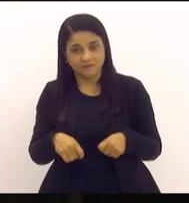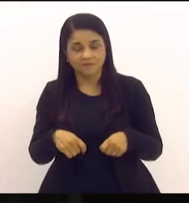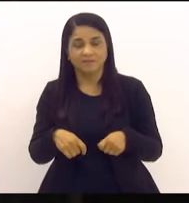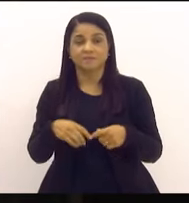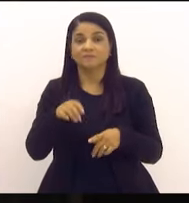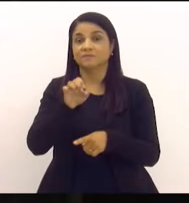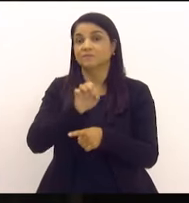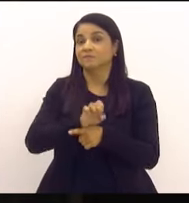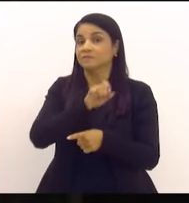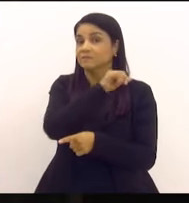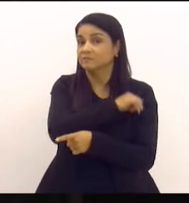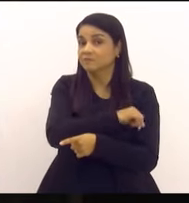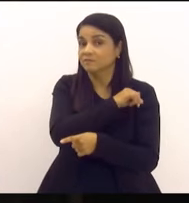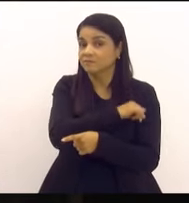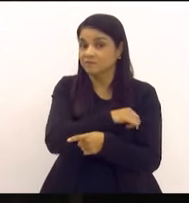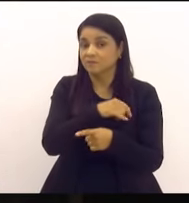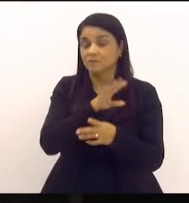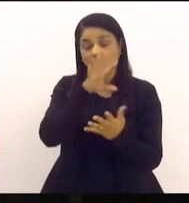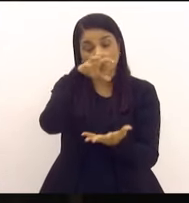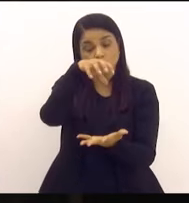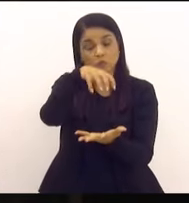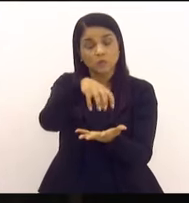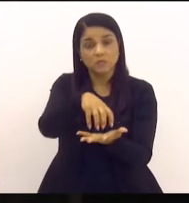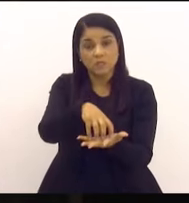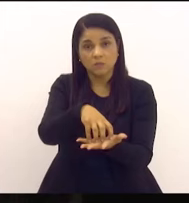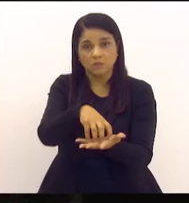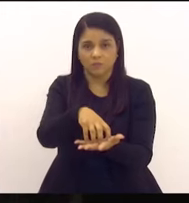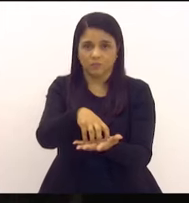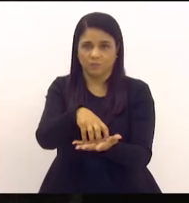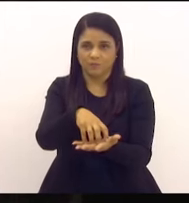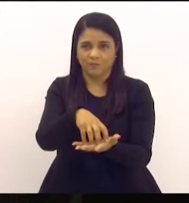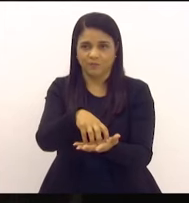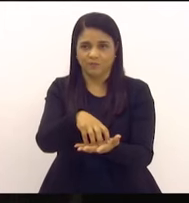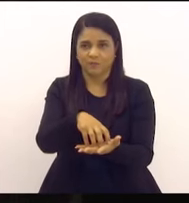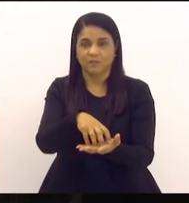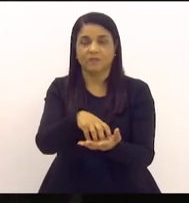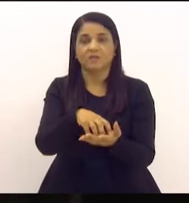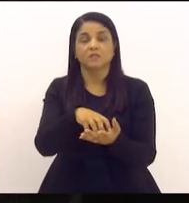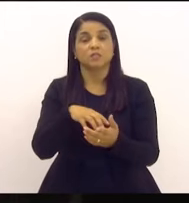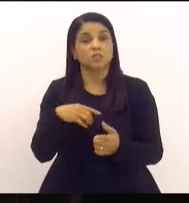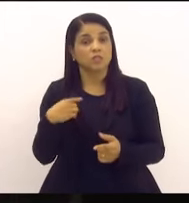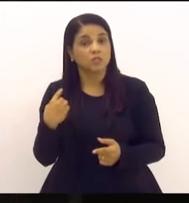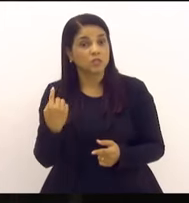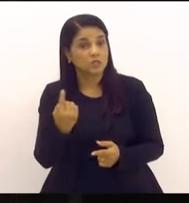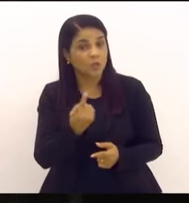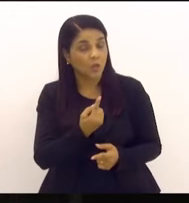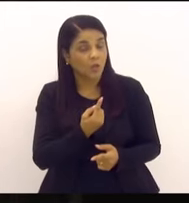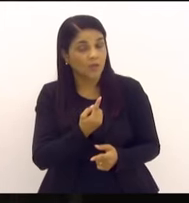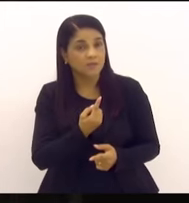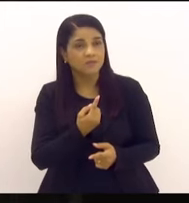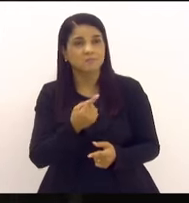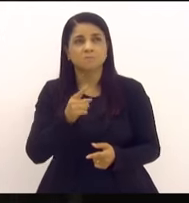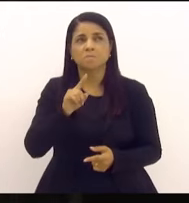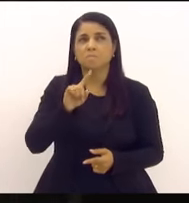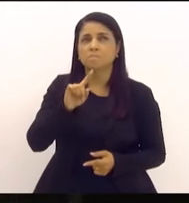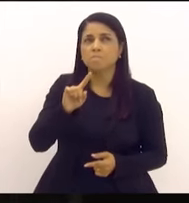do Rio de Janeiro que está em questão nesse momento. Nós temos aproximadamente